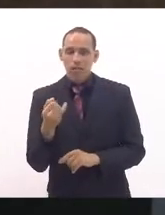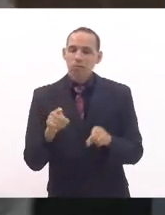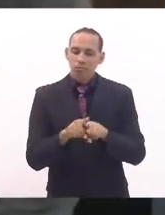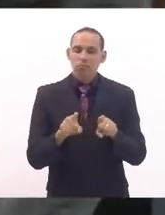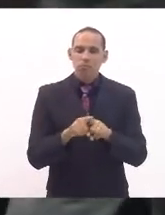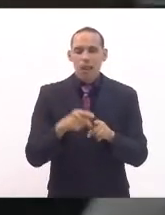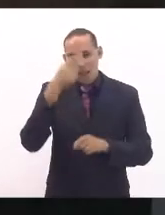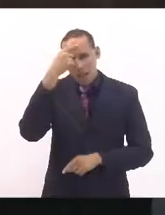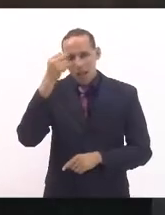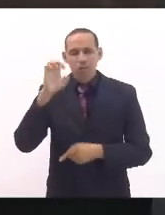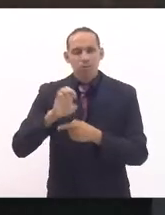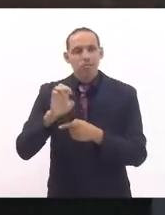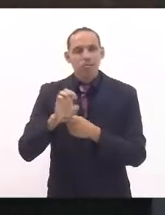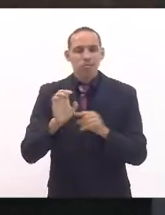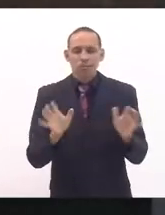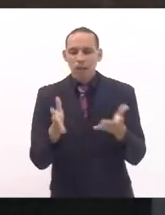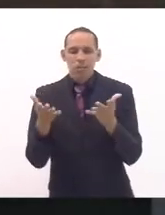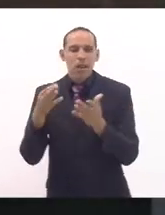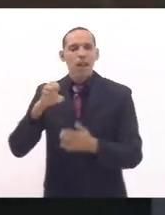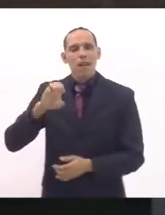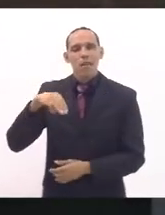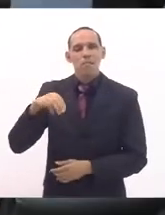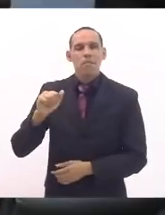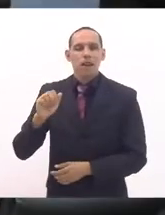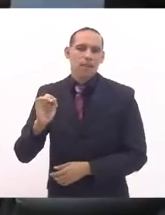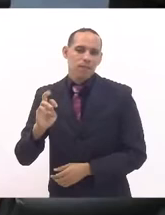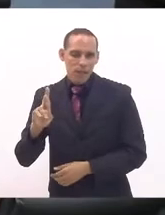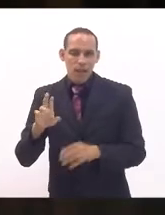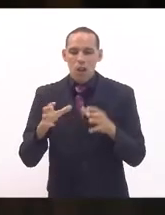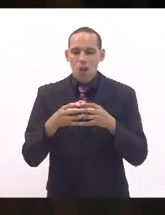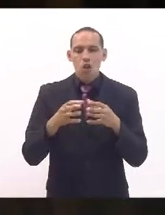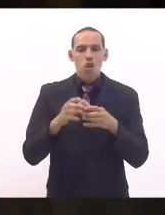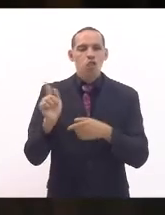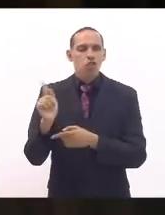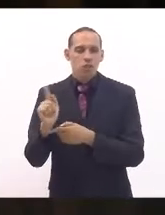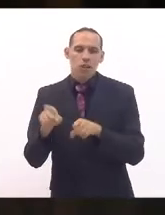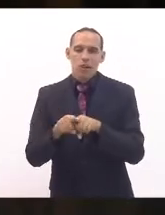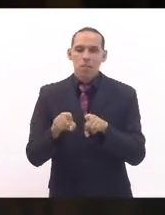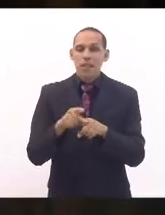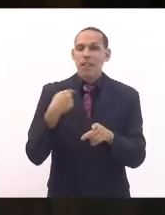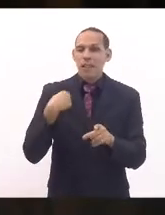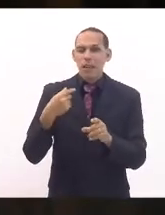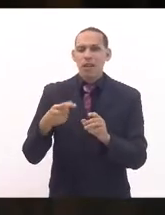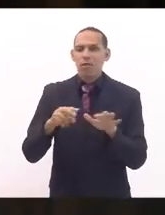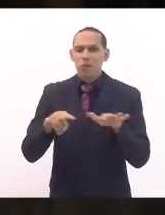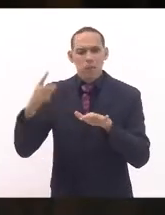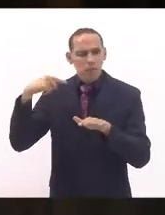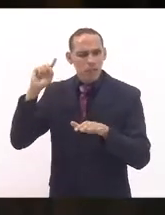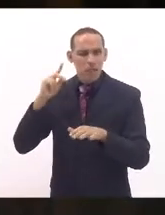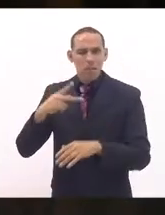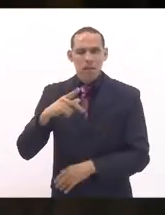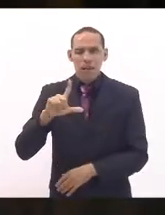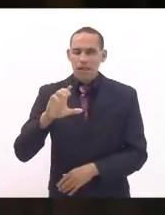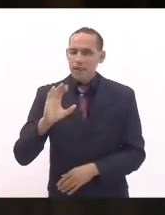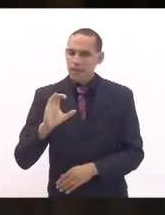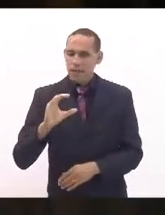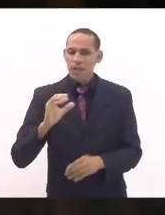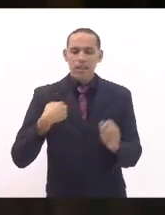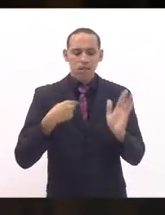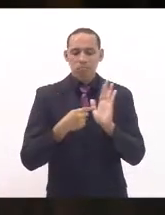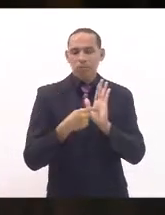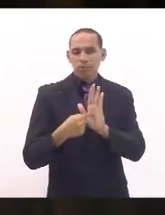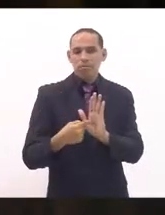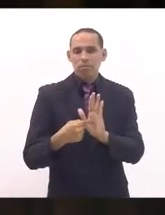nossas universidades estaduais e a EMATER também no Conselho Gestor. Eu apresentei a última semana um PLC que